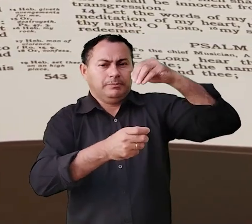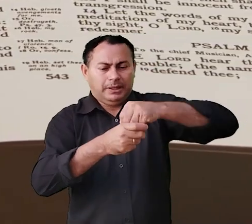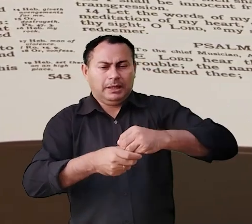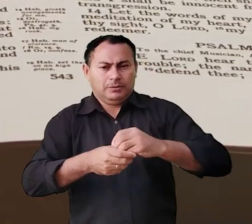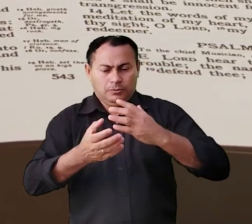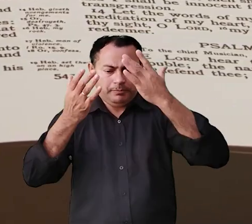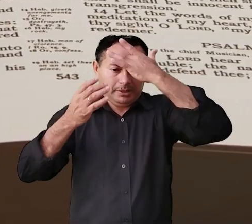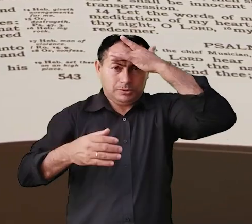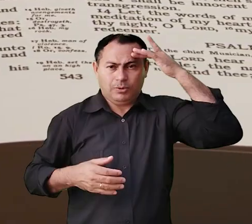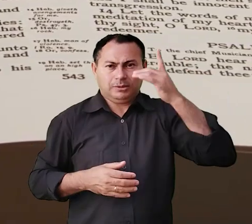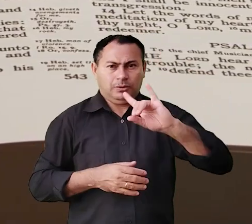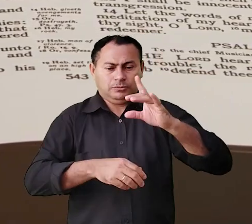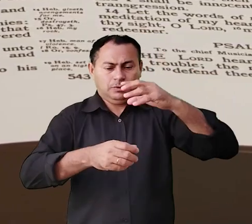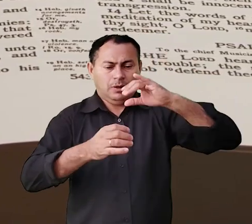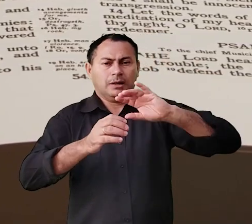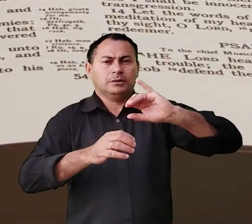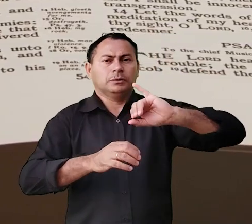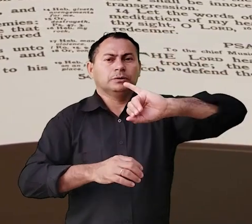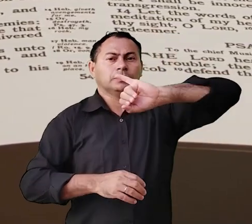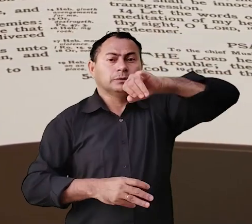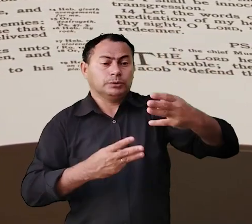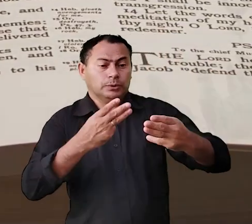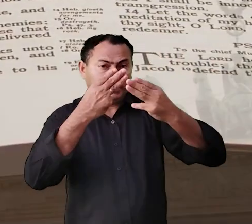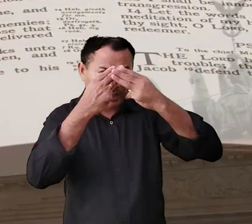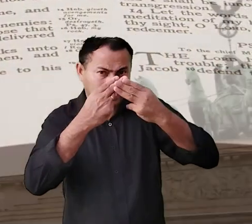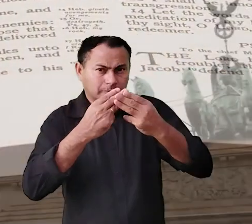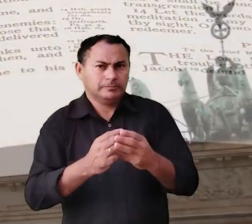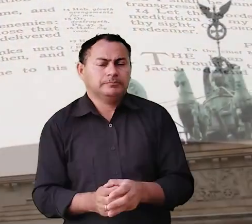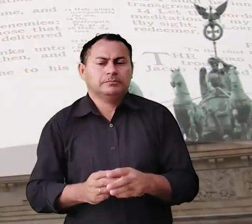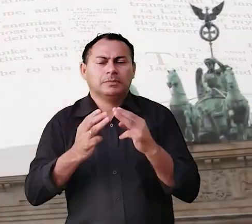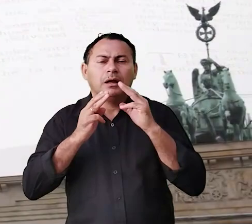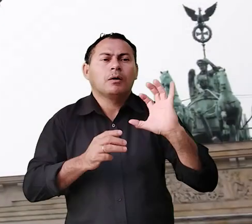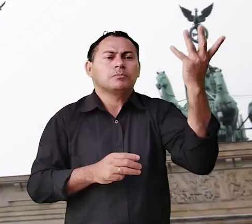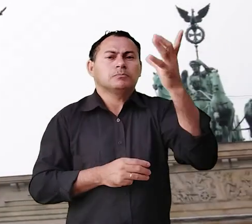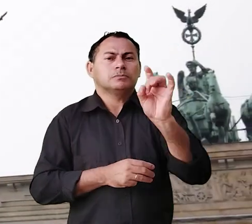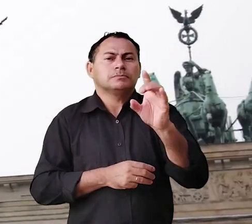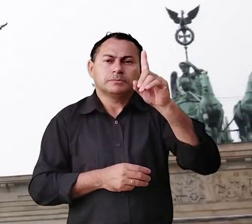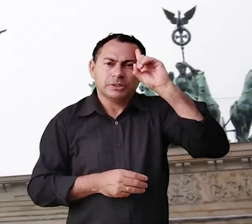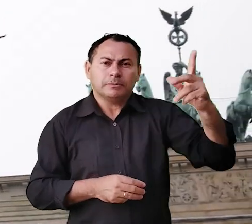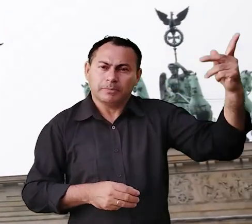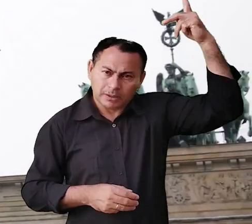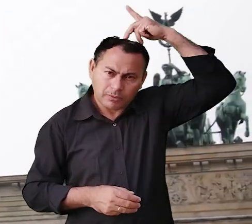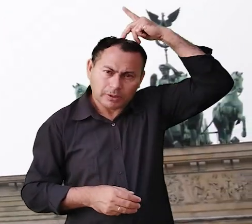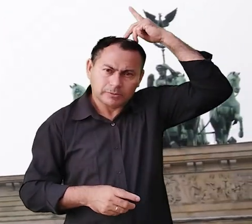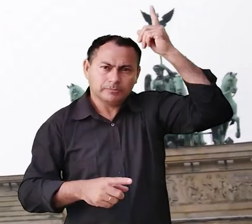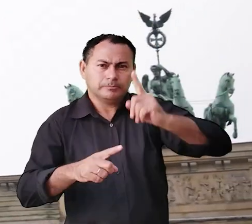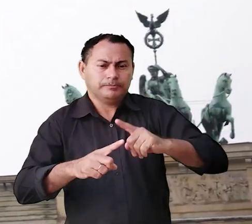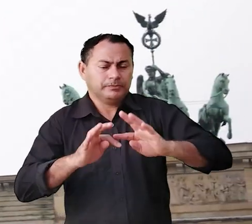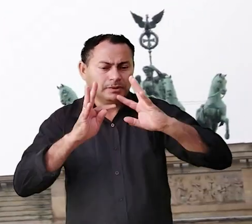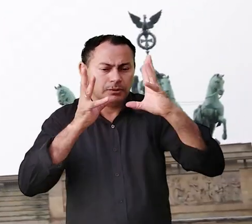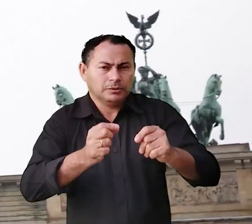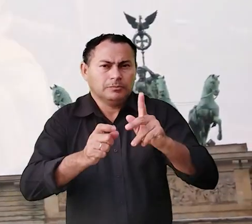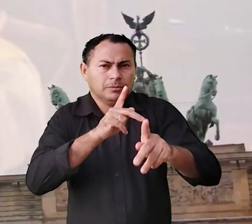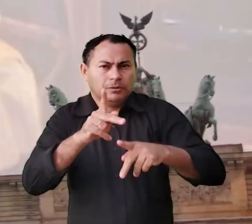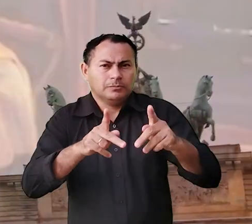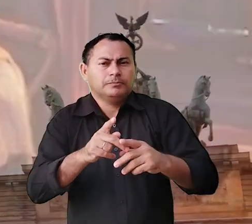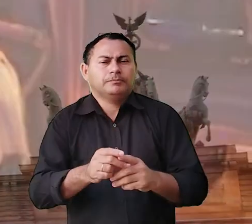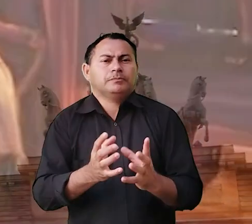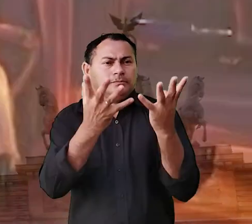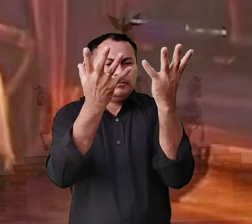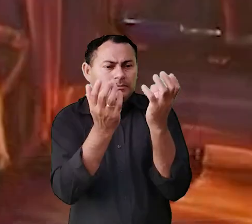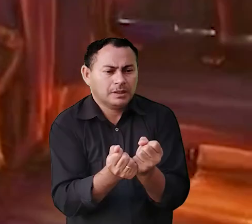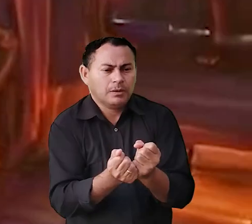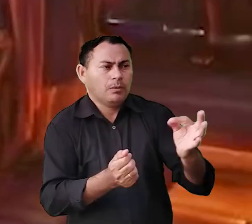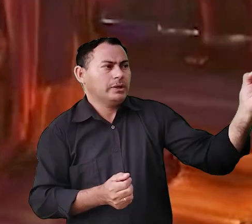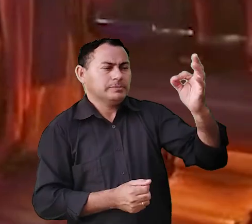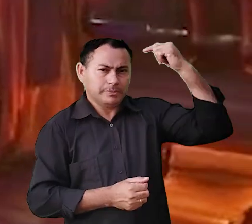de toda a carne, não apenas a carne judaica. Aquela unção não aconteceu apenas no dia de Pentecostes, porque todas aquelas pessoas